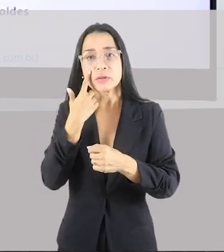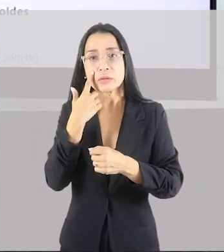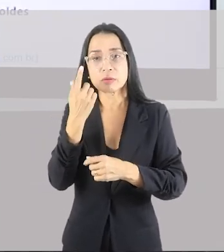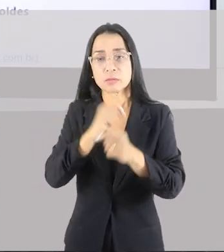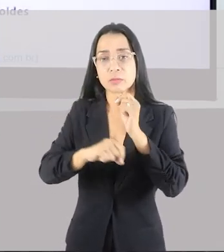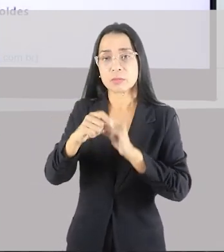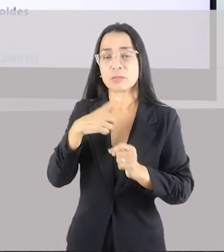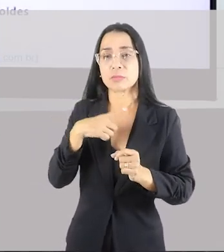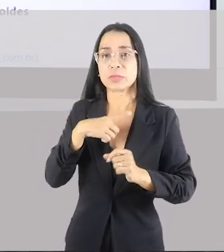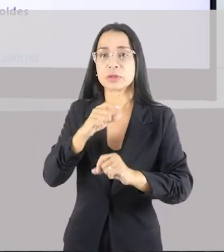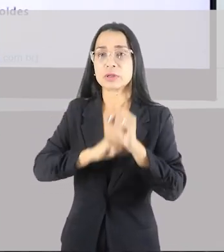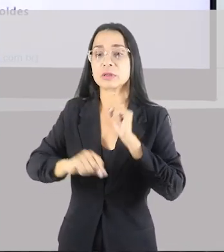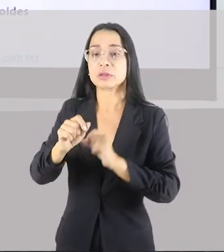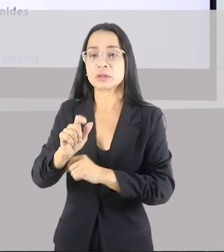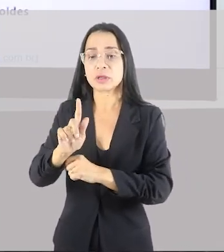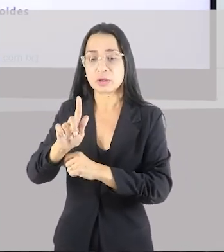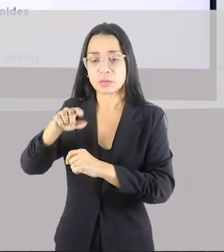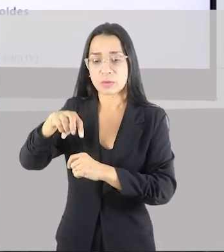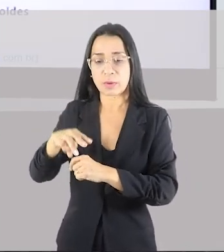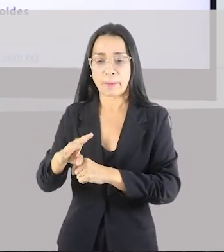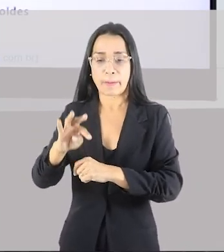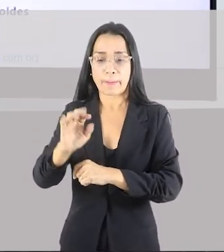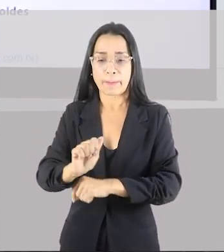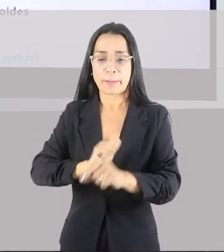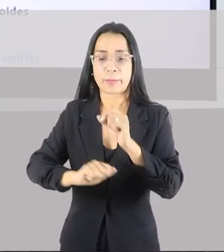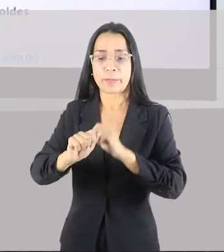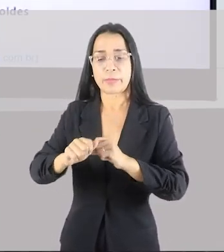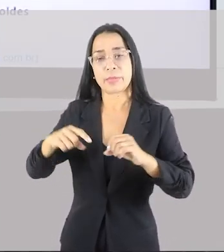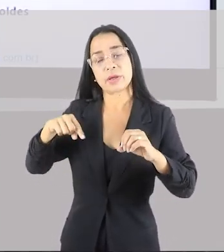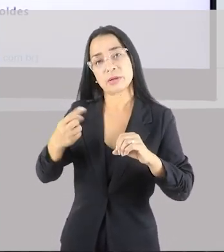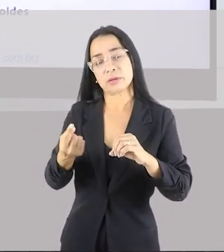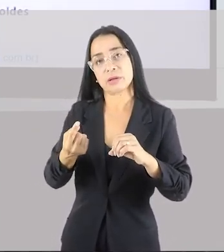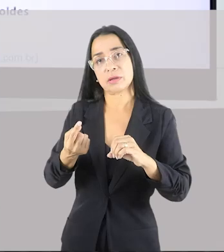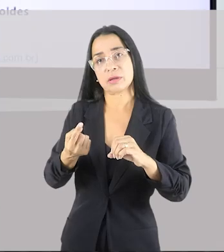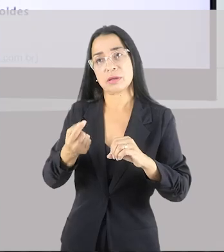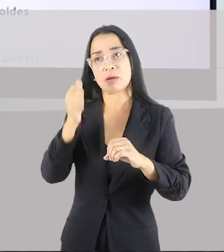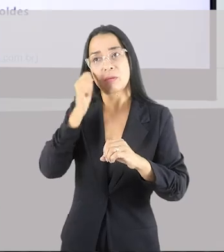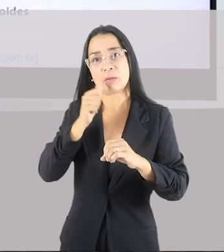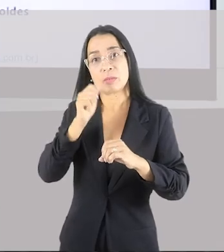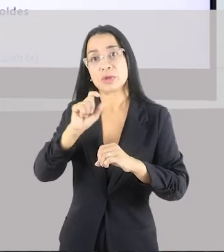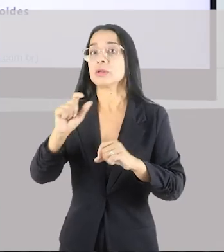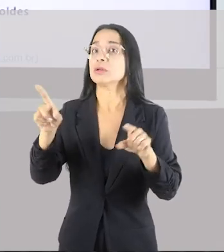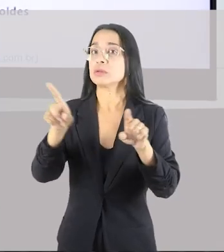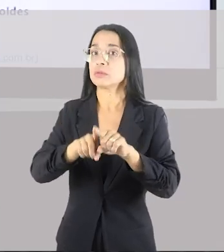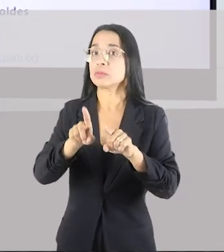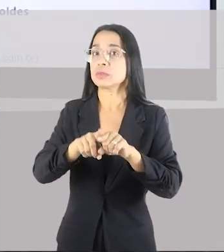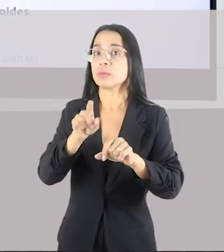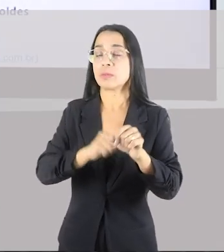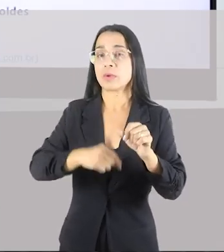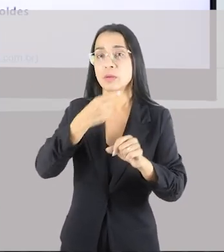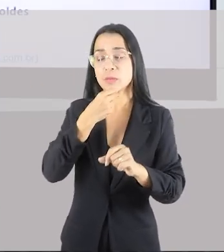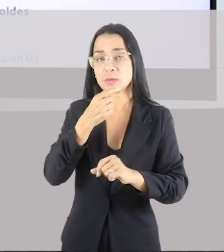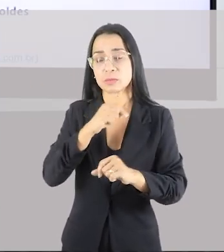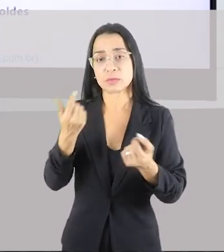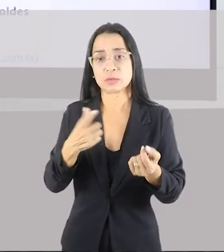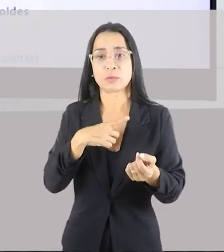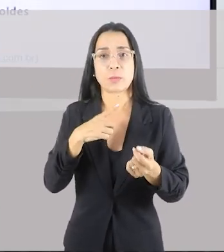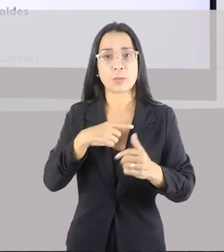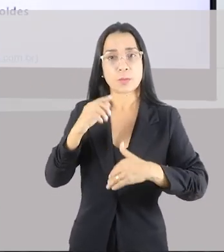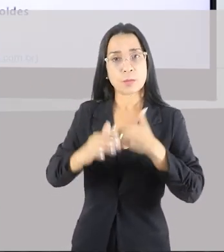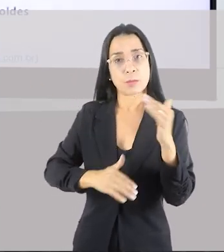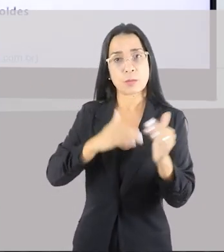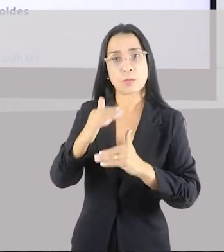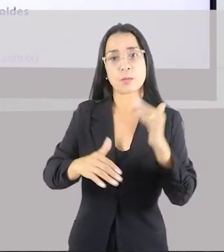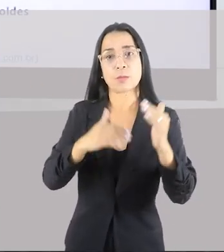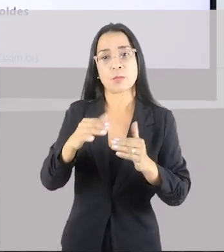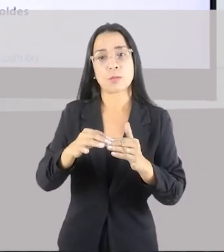existe um gameta feminino e existe um gameta masculino. Então, nós vamos observar que existe ali um processo